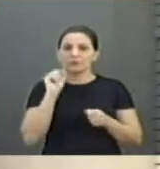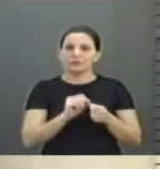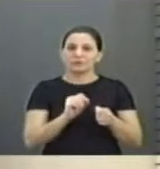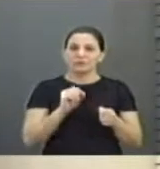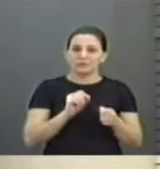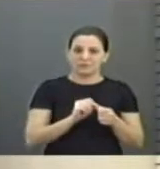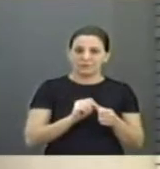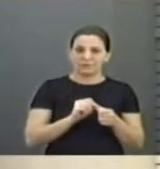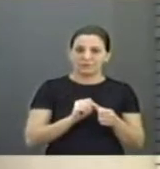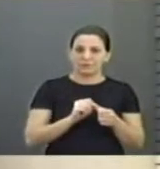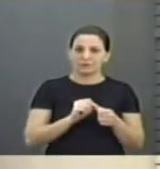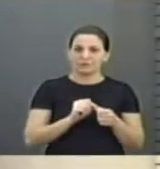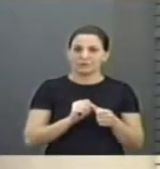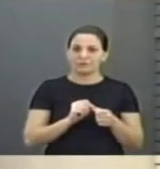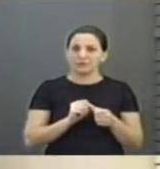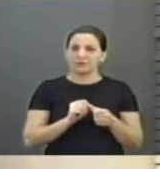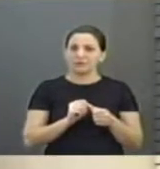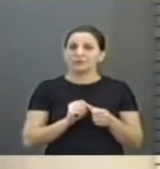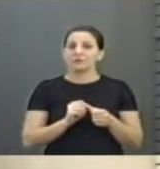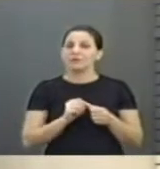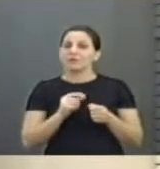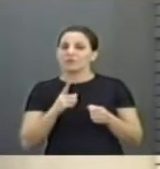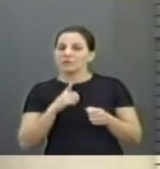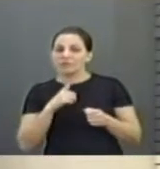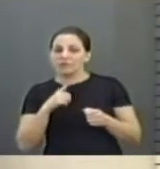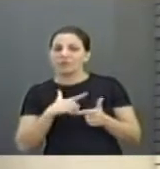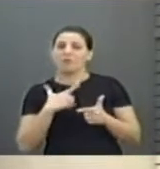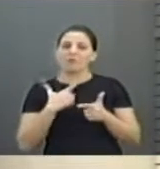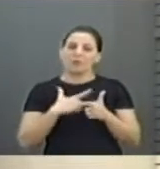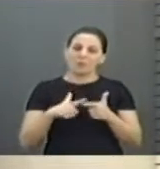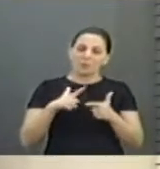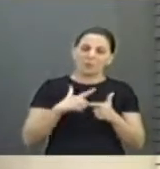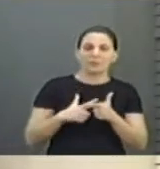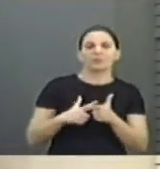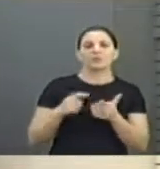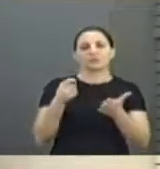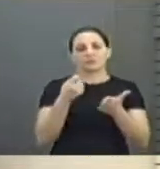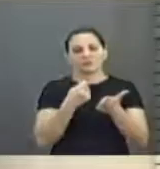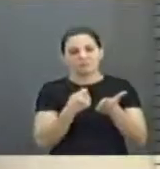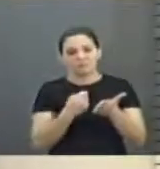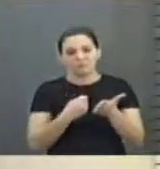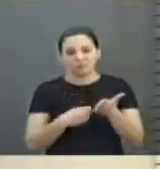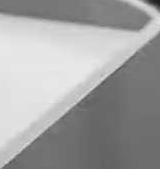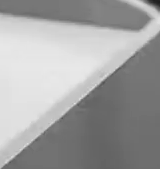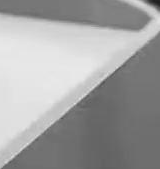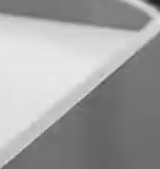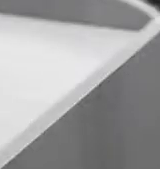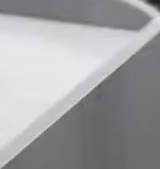que corre esses riscos. E eu sei que você vai continuar fazendo.